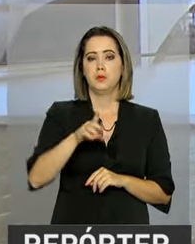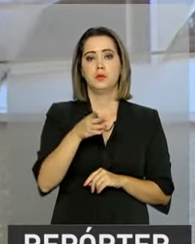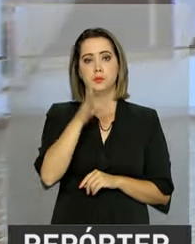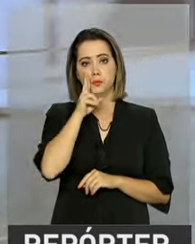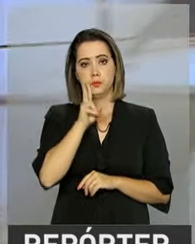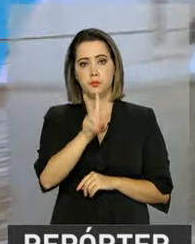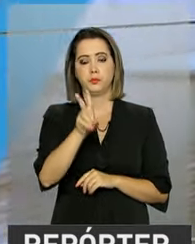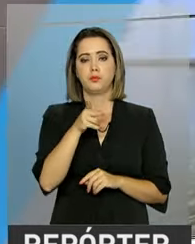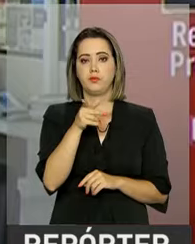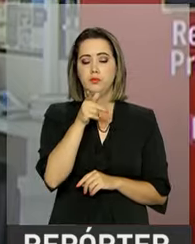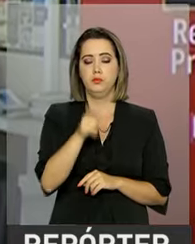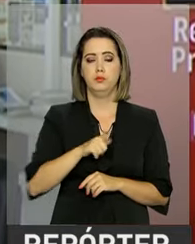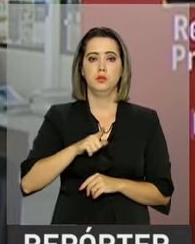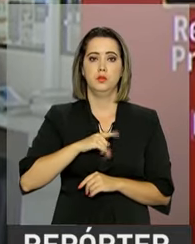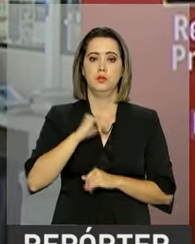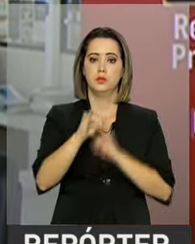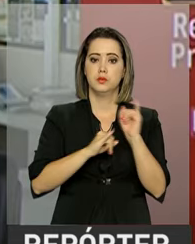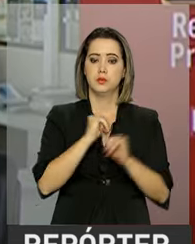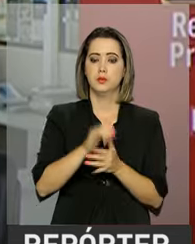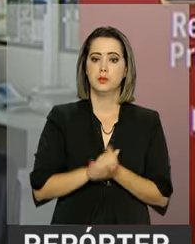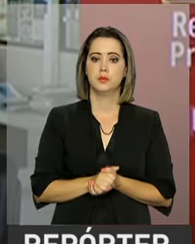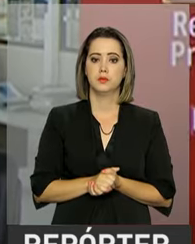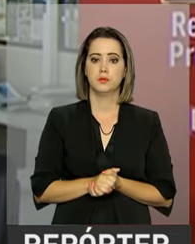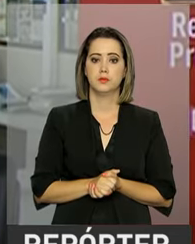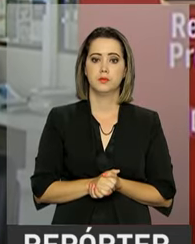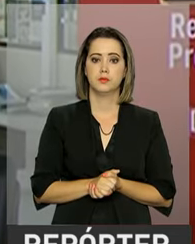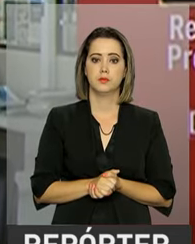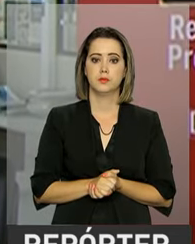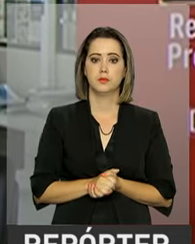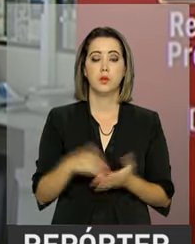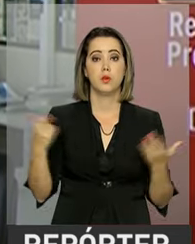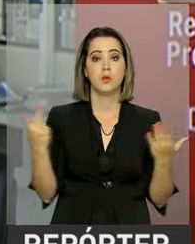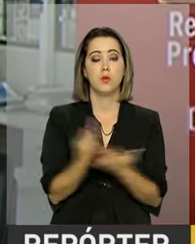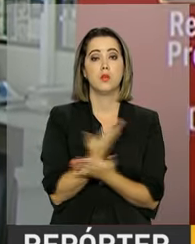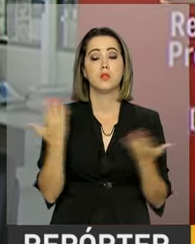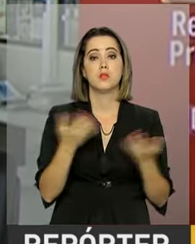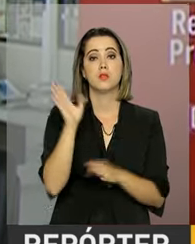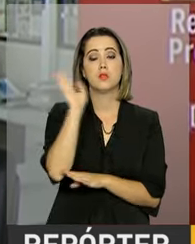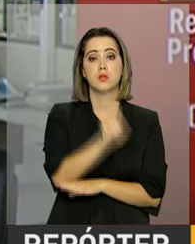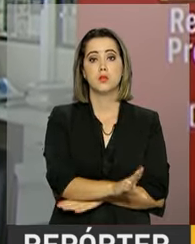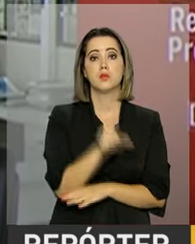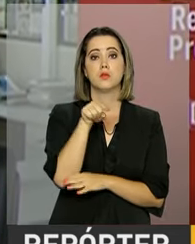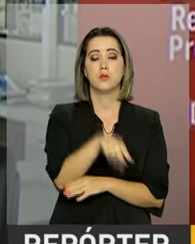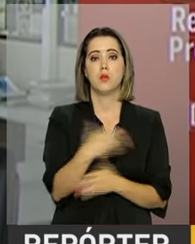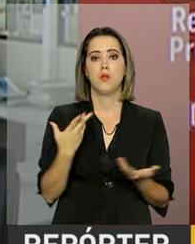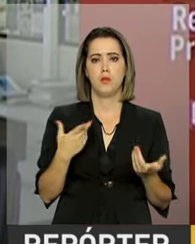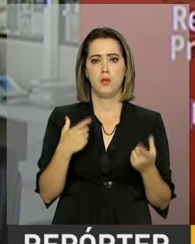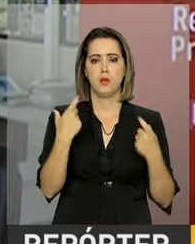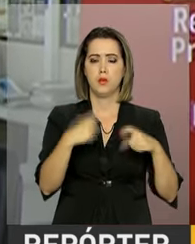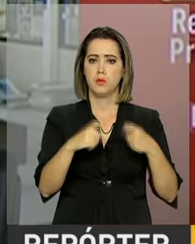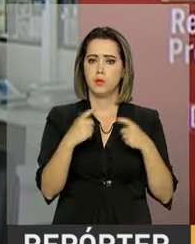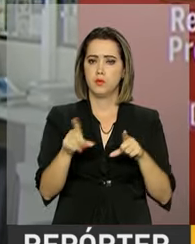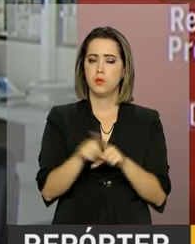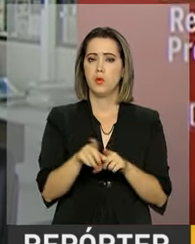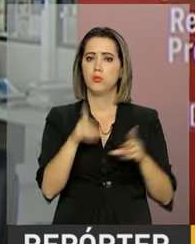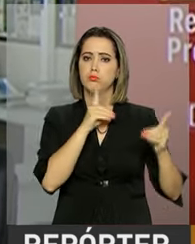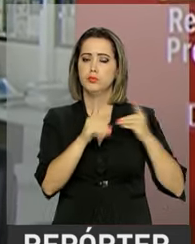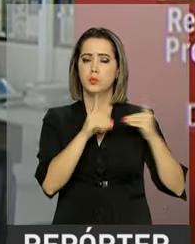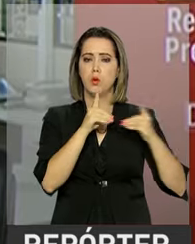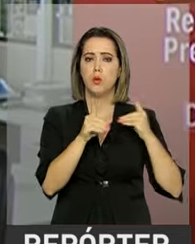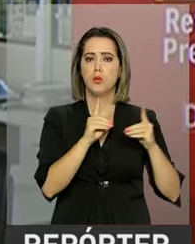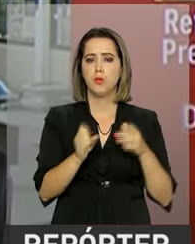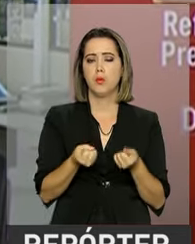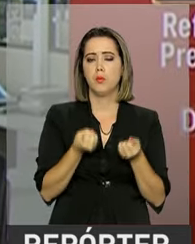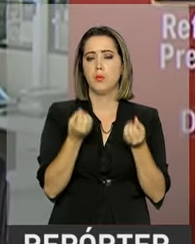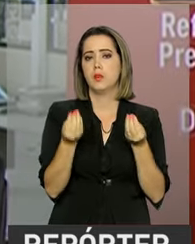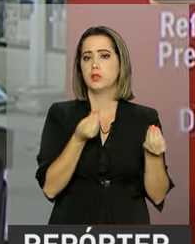pra gente foi realizado esta tarde na sede da editora 3 aqui em São Paulo um debate sobre a reforma